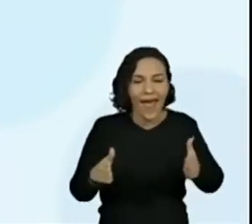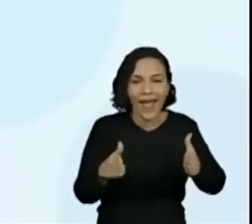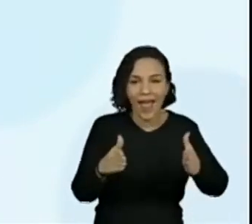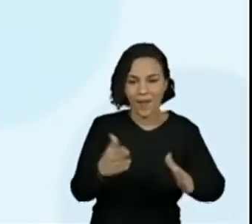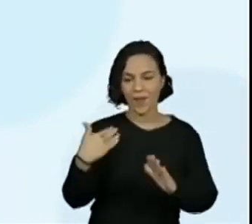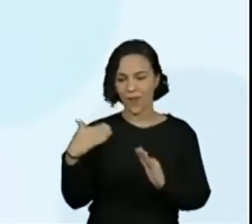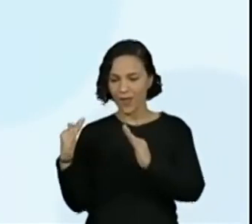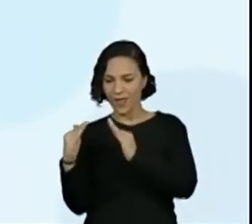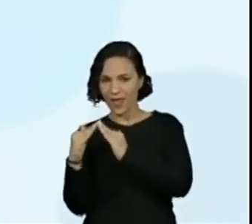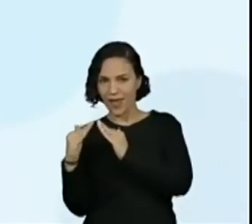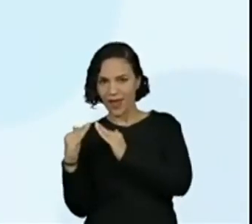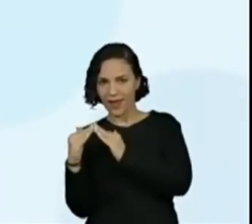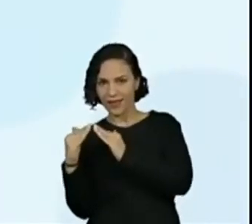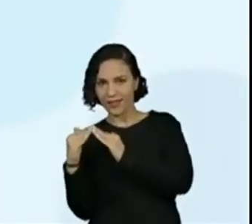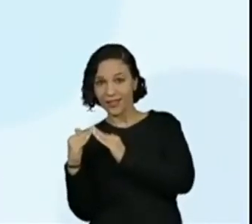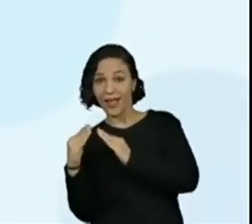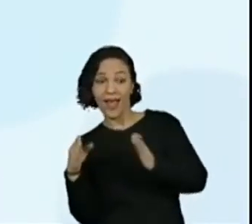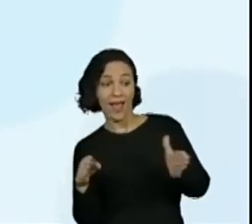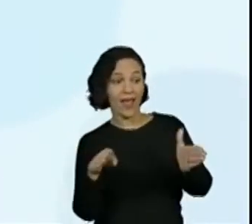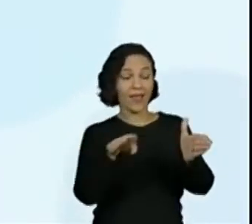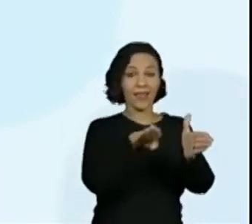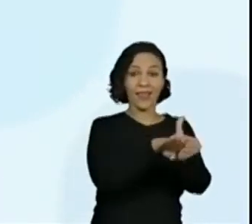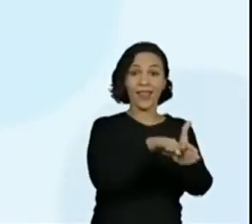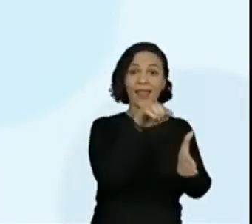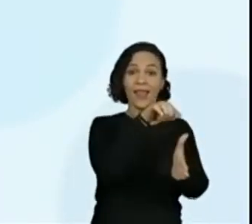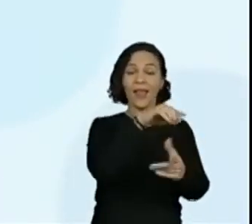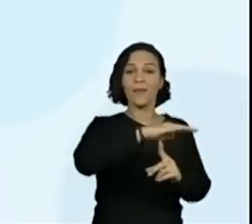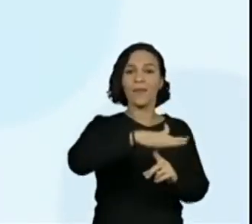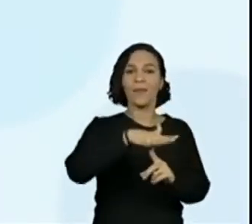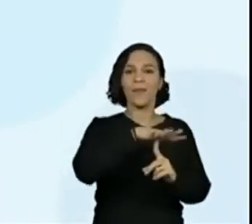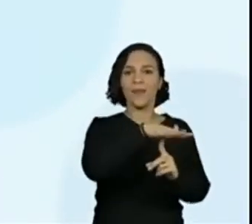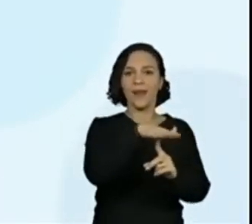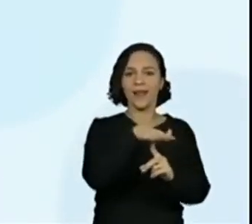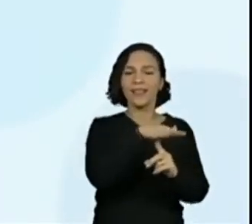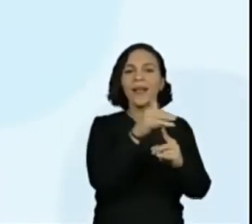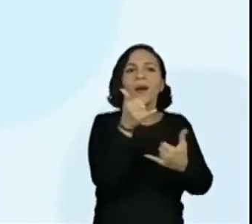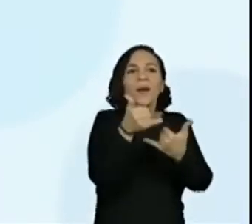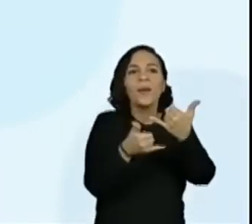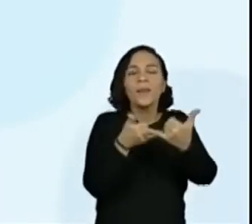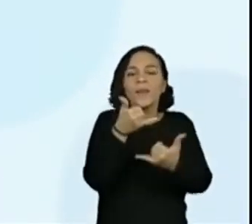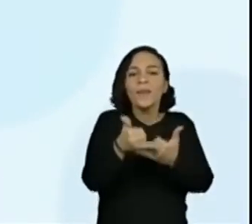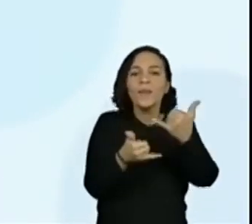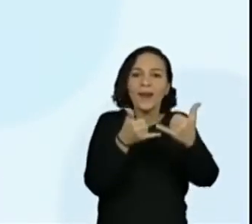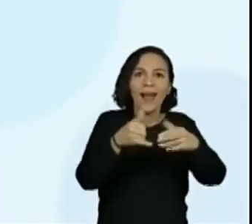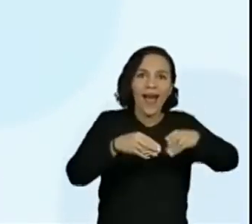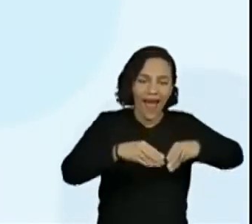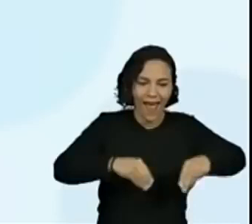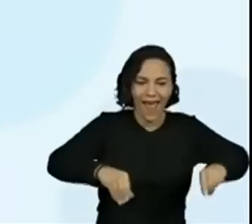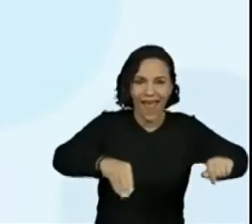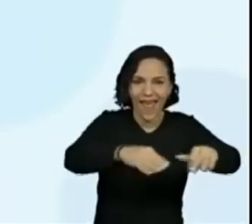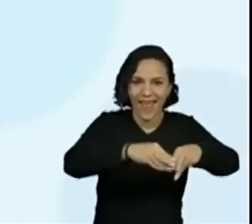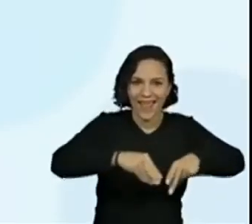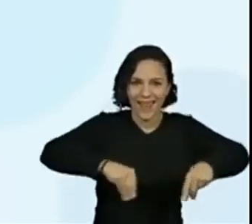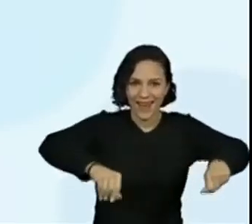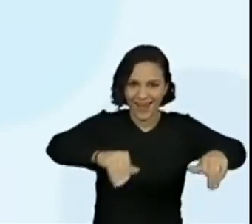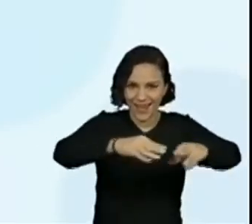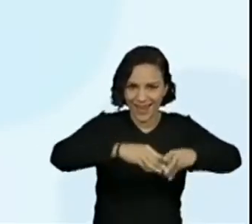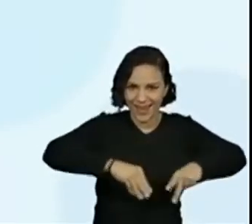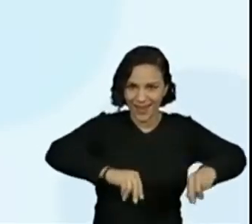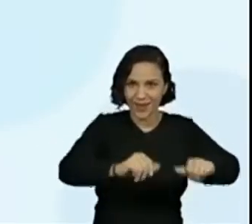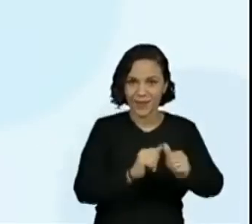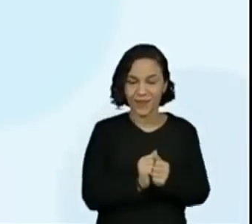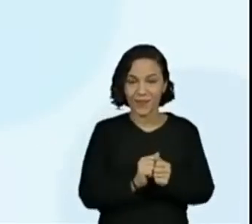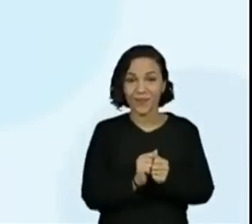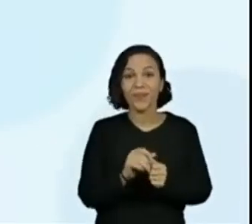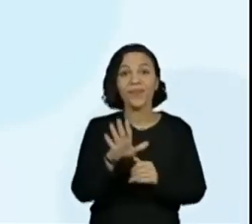de casa até a praça, para brincarem em um tanque de areia. Tem mostrando onde